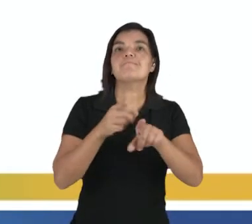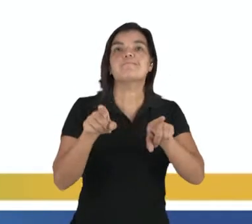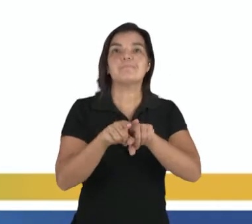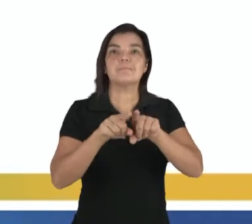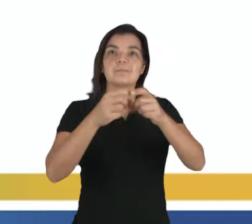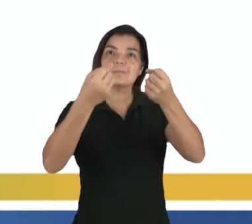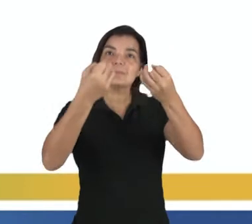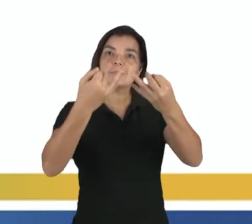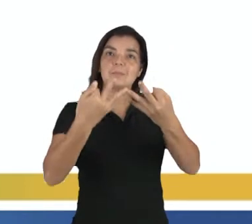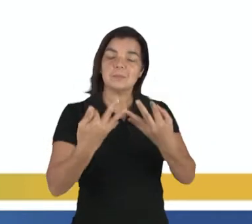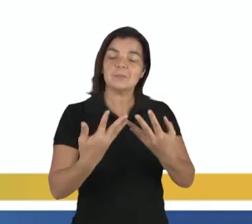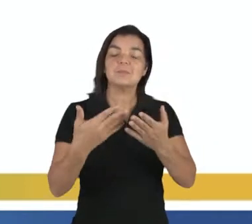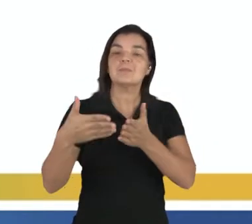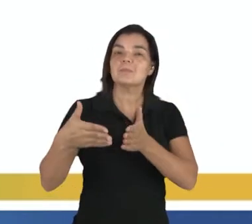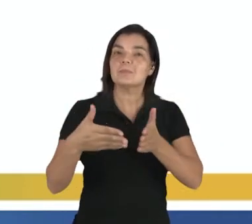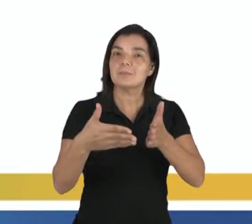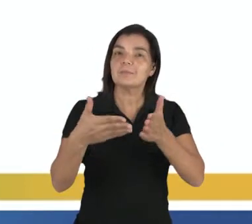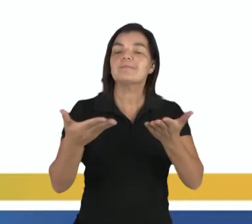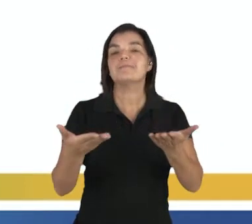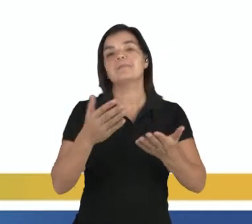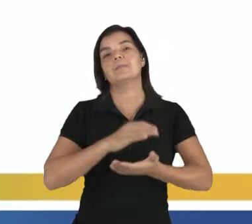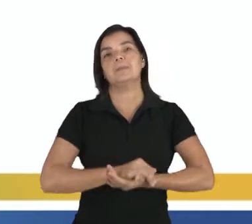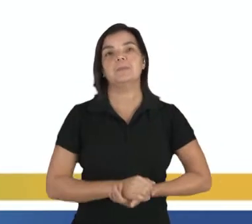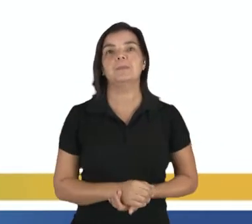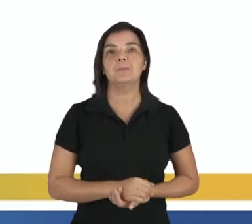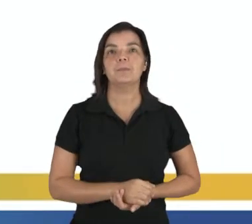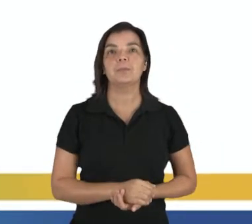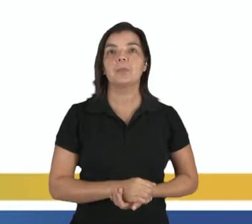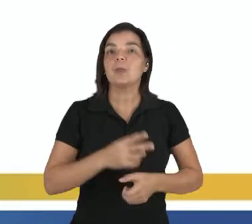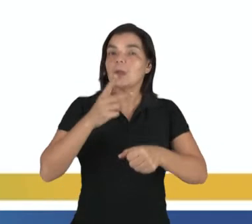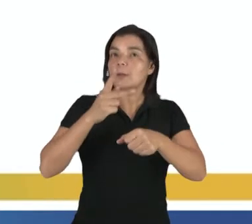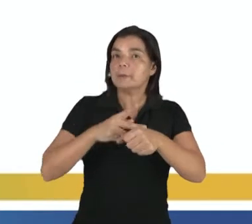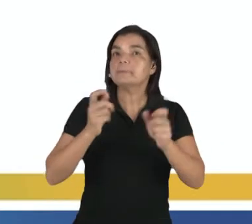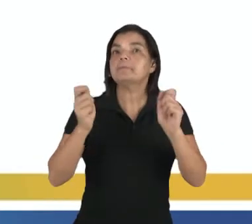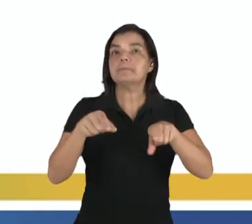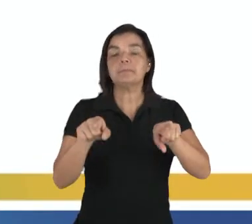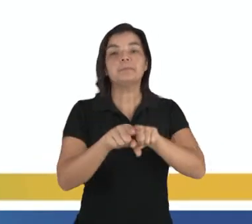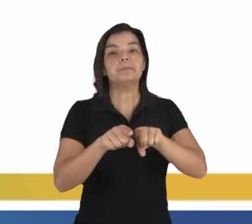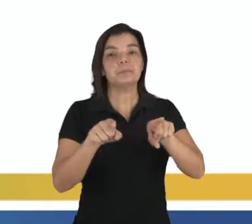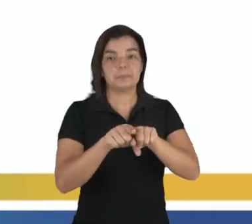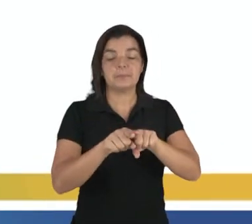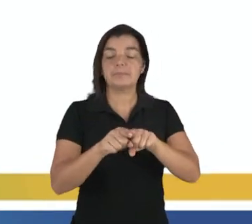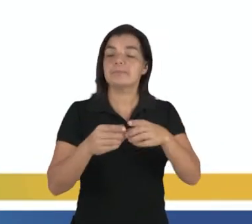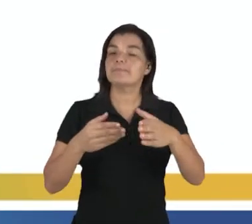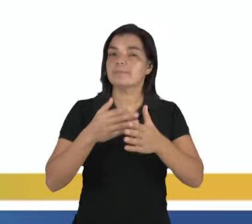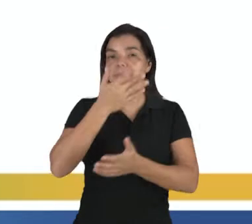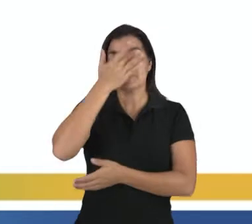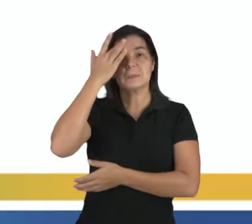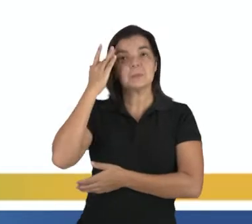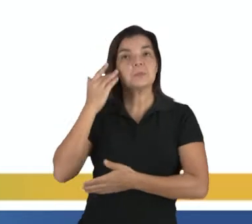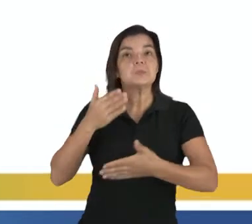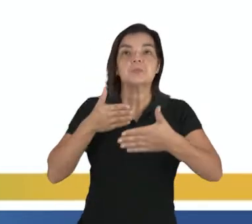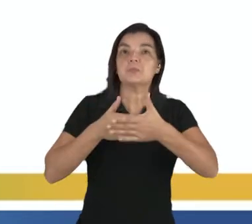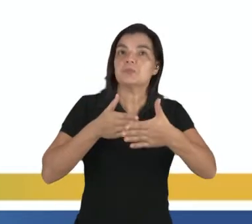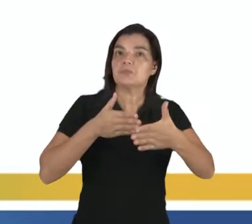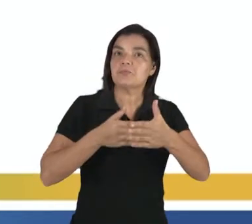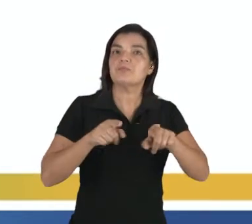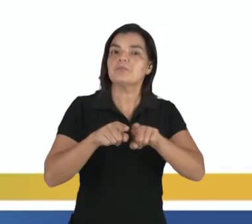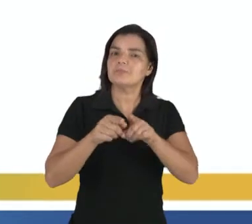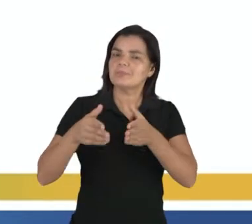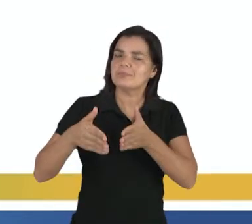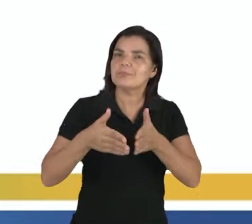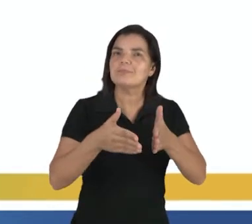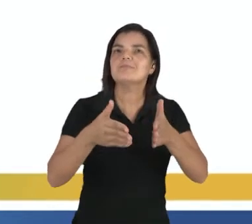vida, descritas nesse caso como um caminho. Essas pedras podem impedir a pessoa